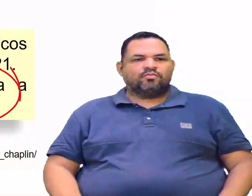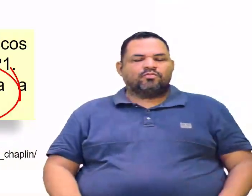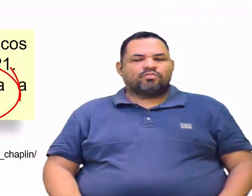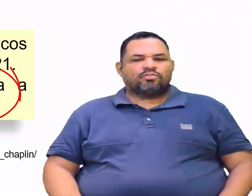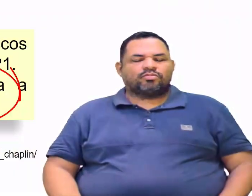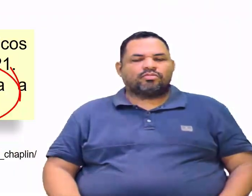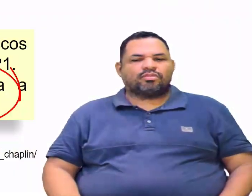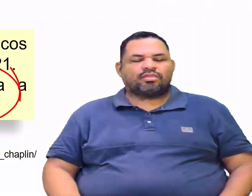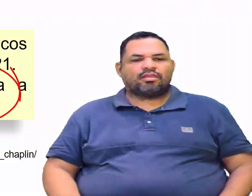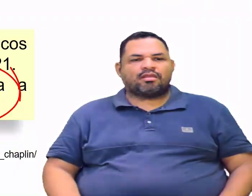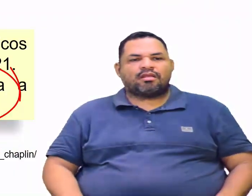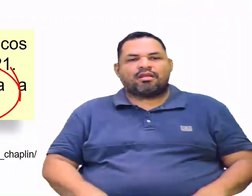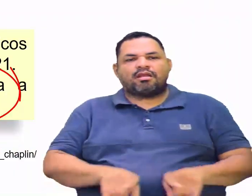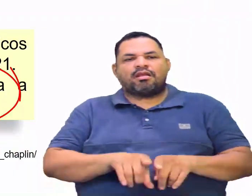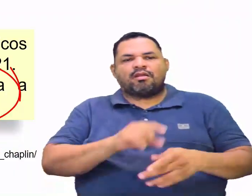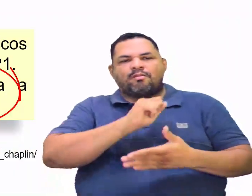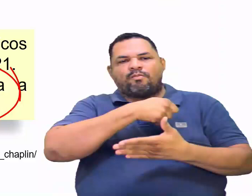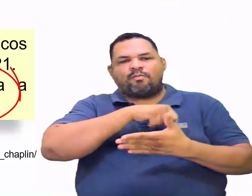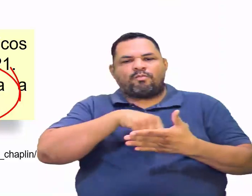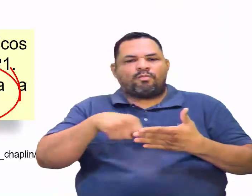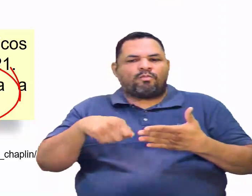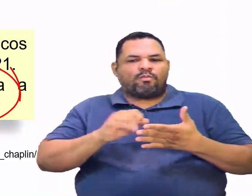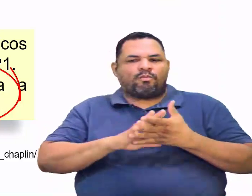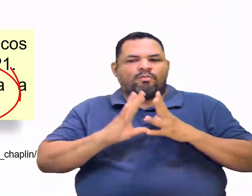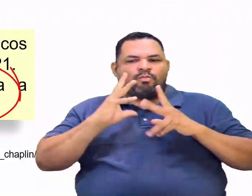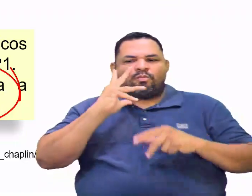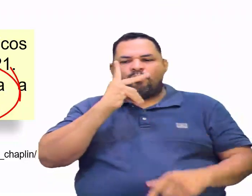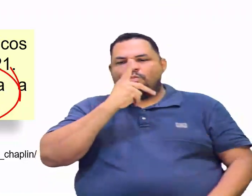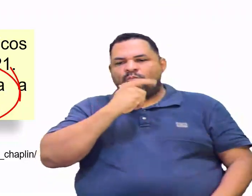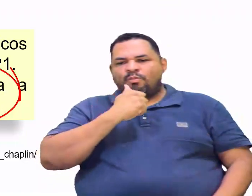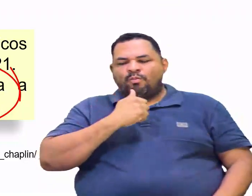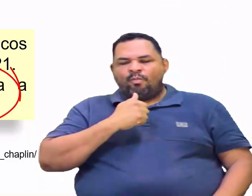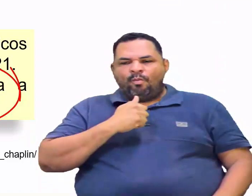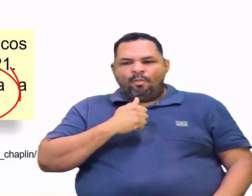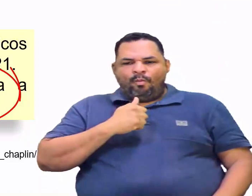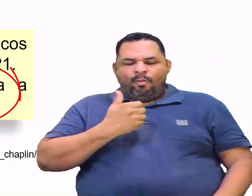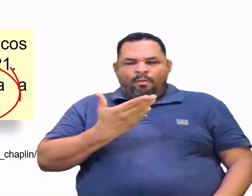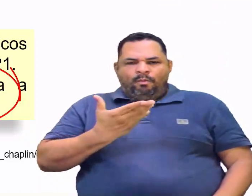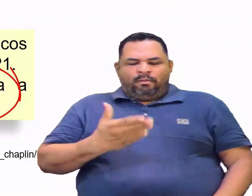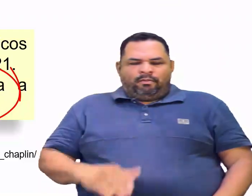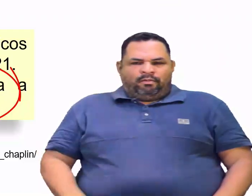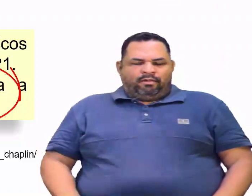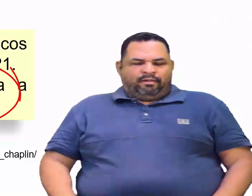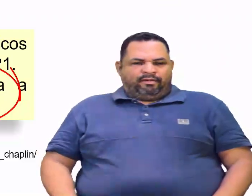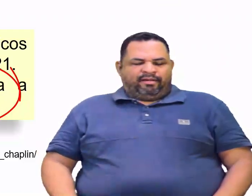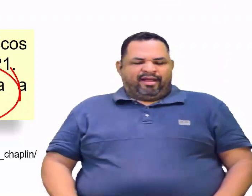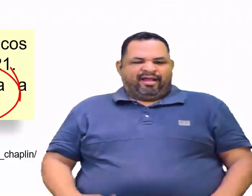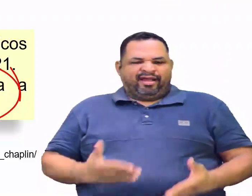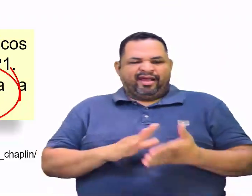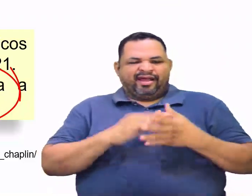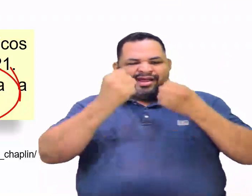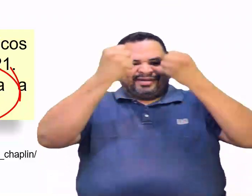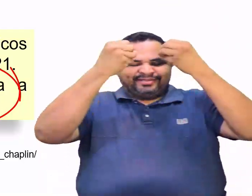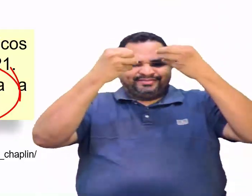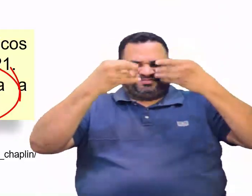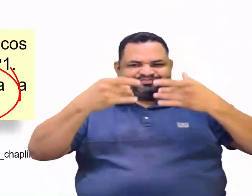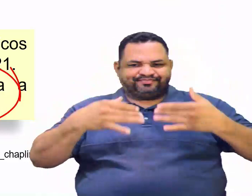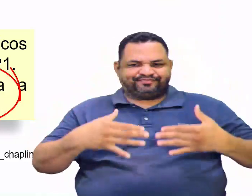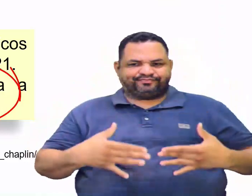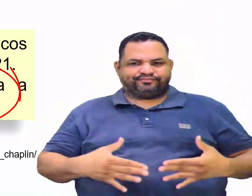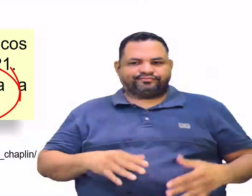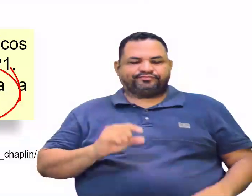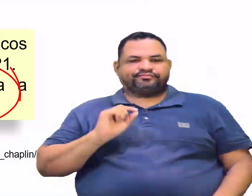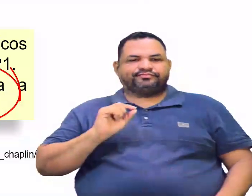além de tudo, ele escreveu aquela coisa lindíssima que eu mostrei para vocês, onde ele vai explicando,